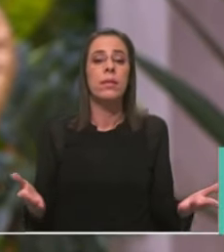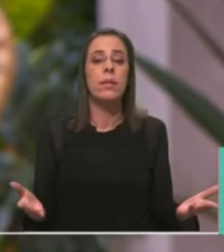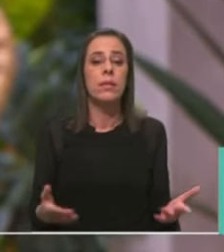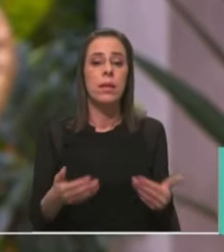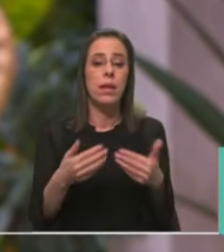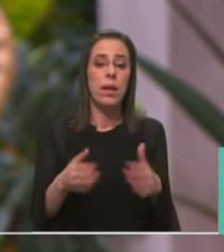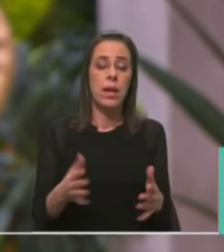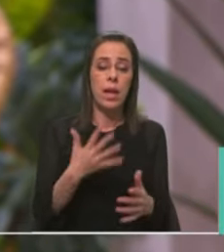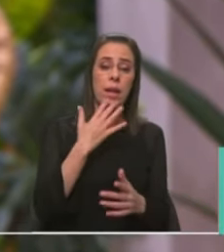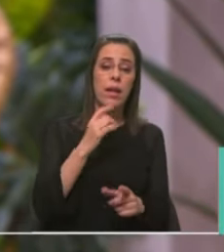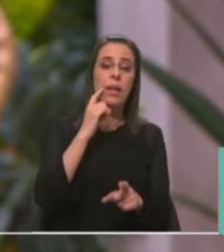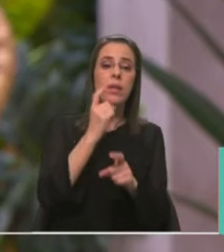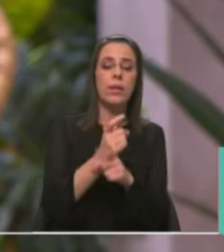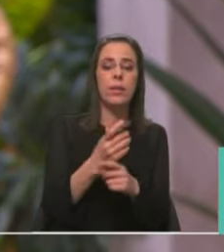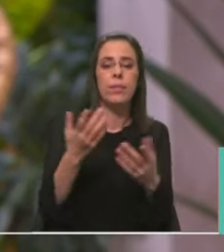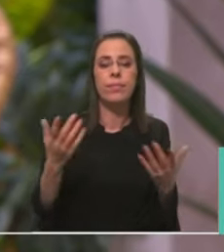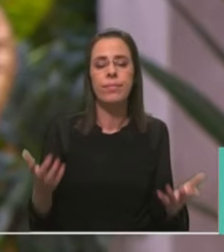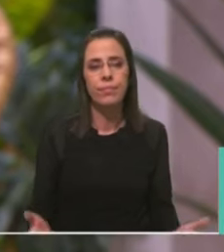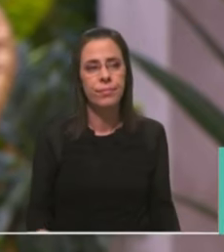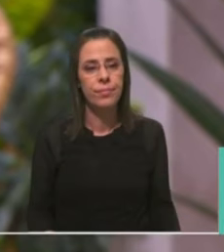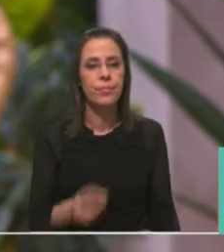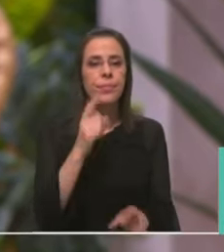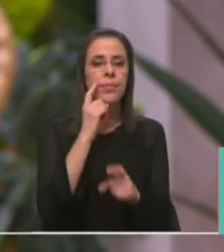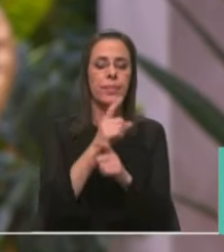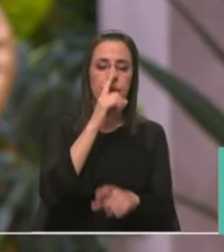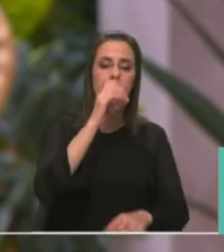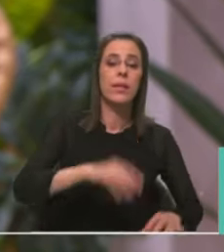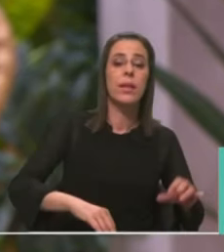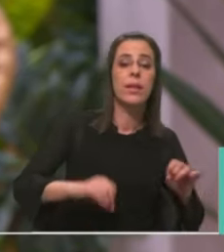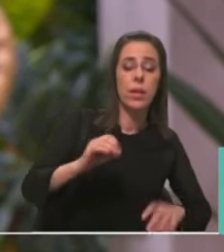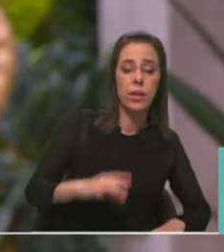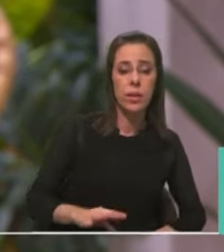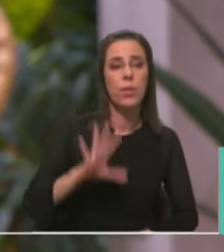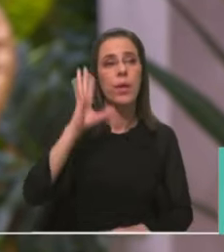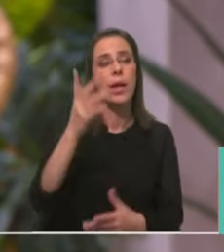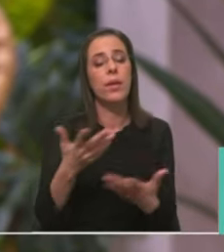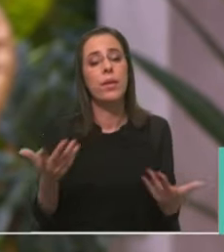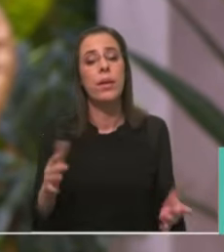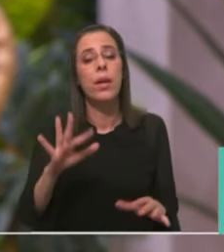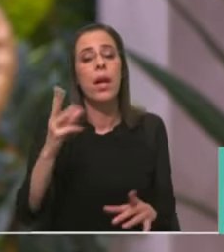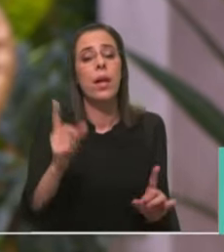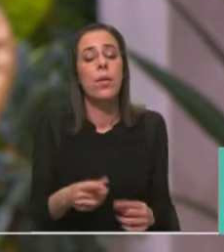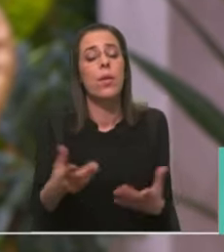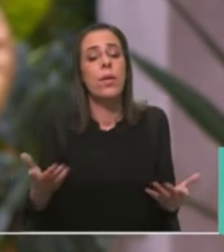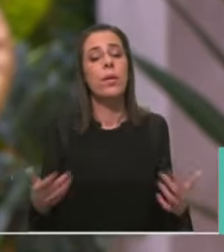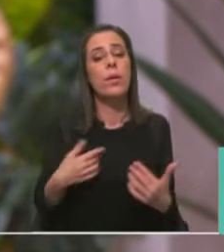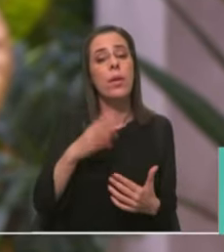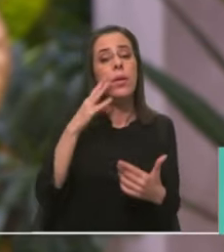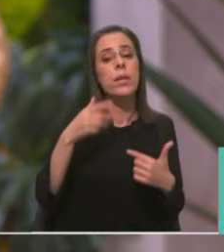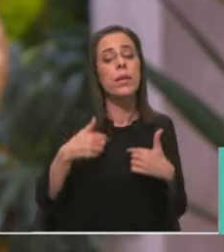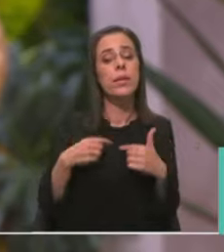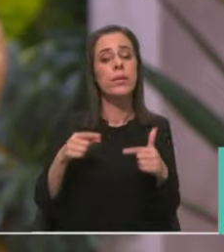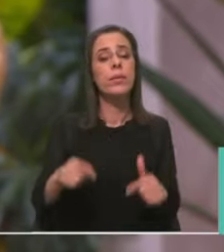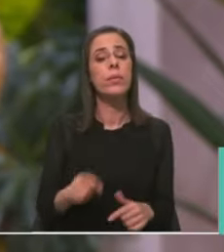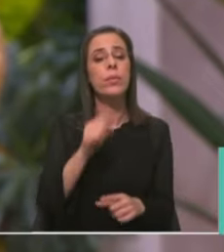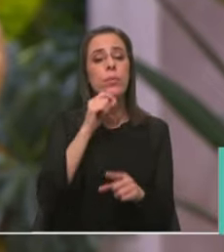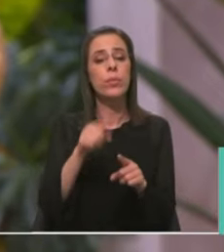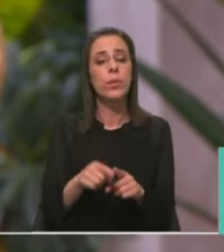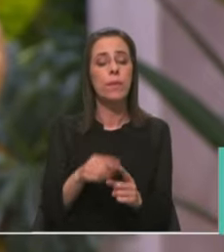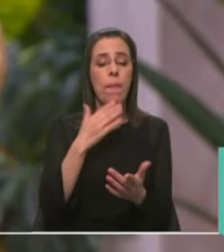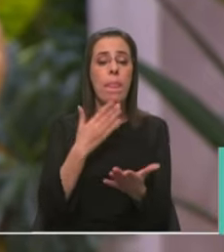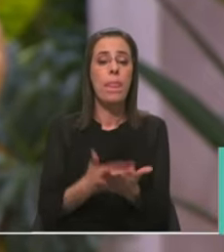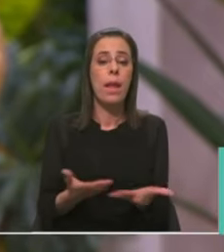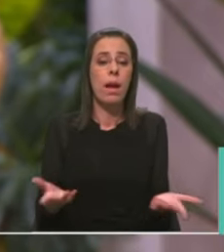Vai-se abrir um rigoroso inquérito, vai-se apurar as causas, o que é que aconteceu, o que é que não aconteceu. Nós sabemos que isto possivelmente vai